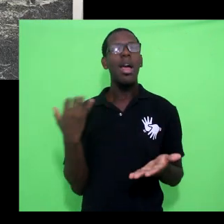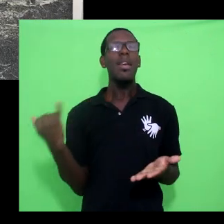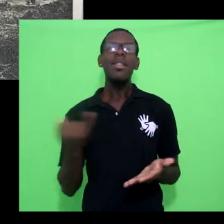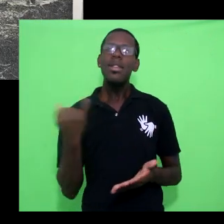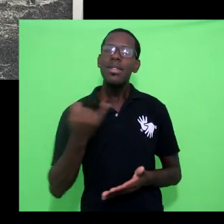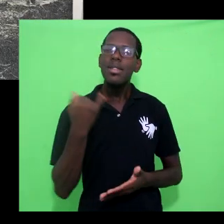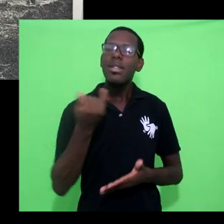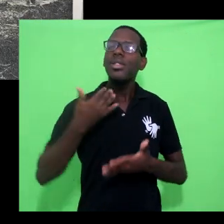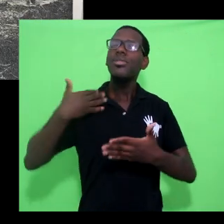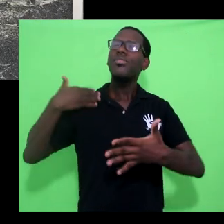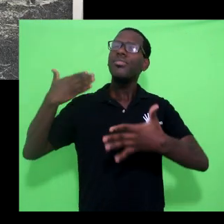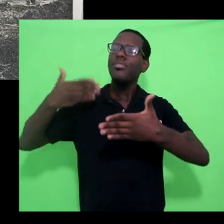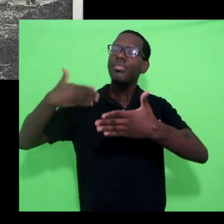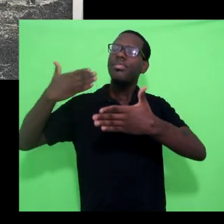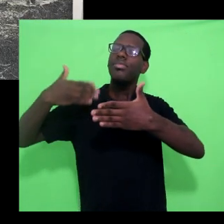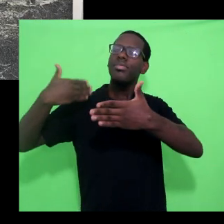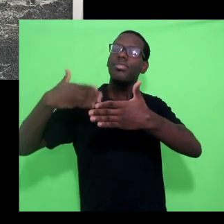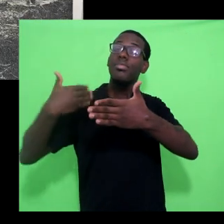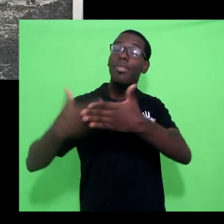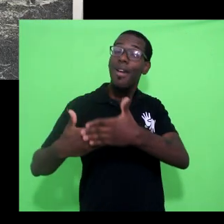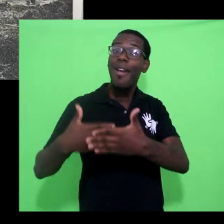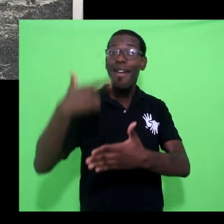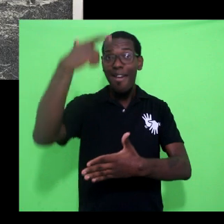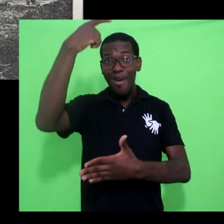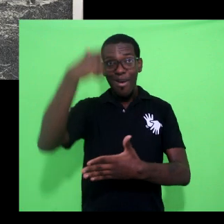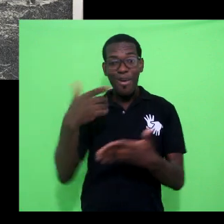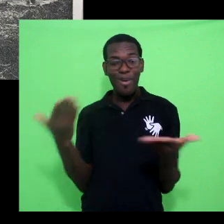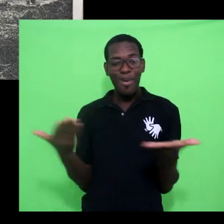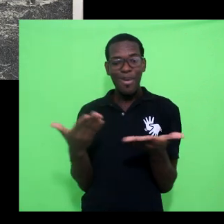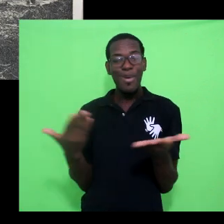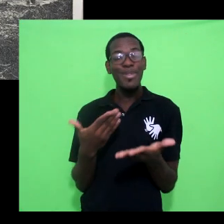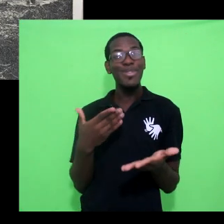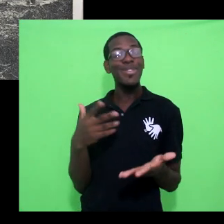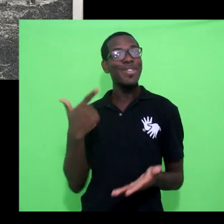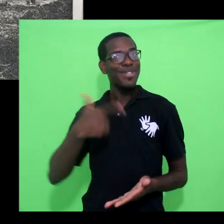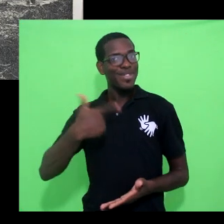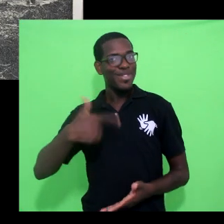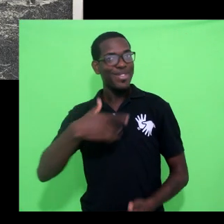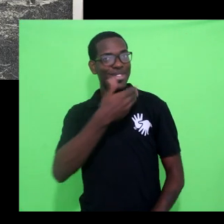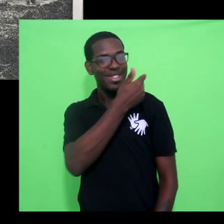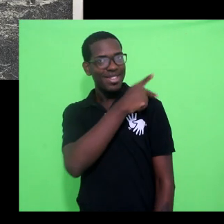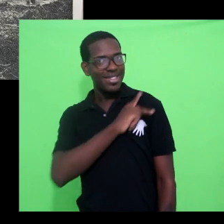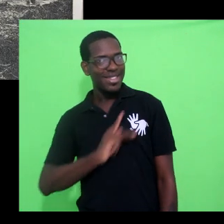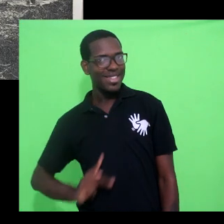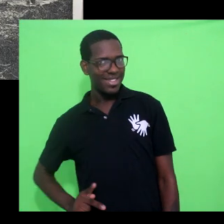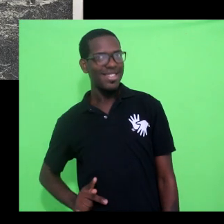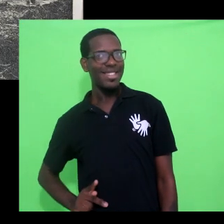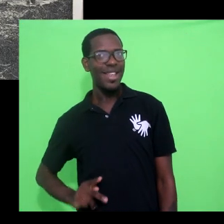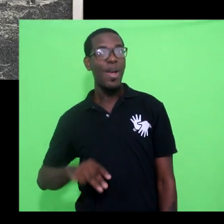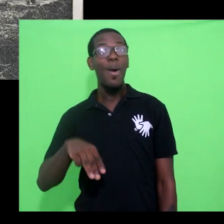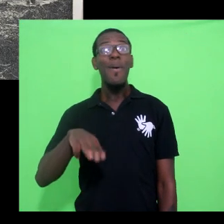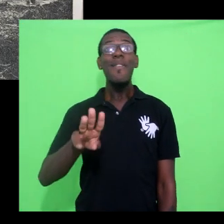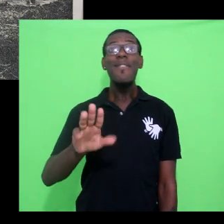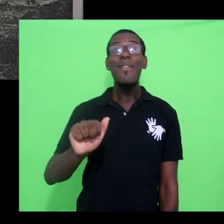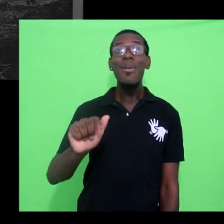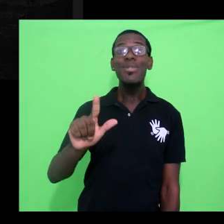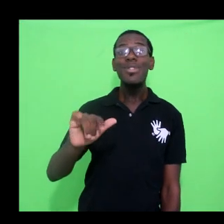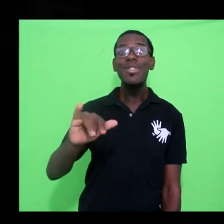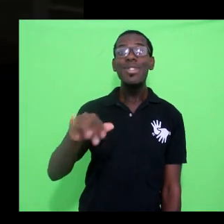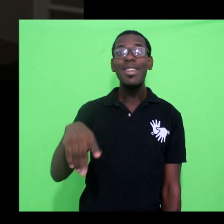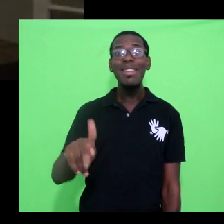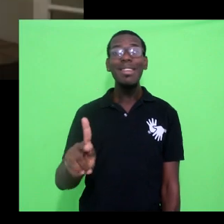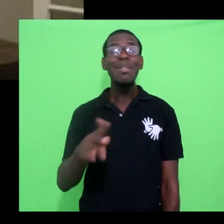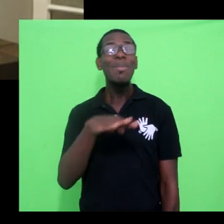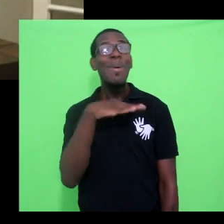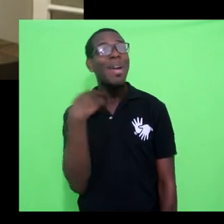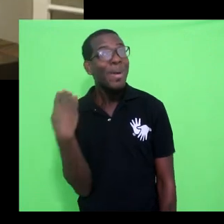dos anos, eu acabei chegando a vice-presidente e o Ney me falou assim um dia: José Luiz, o Valdir morreu, cara, e o Valdir não era fácil